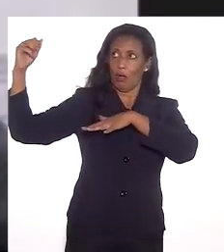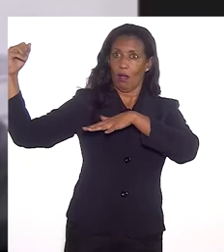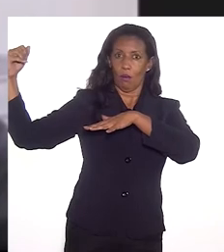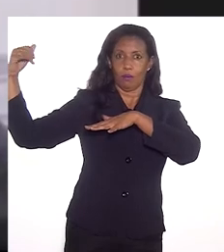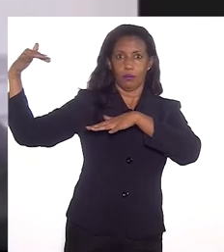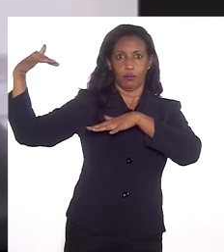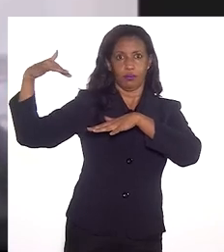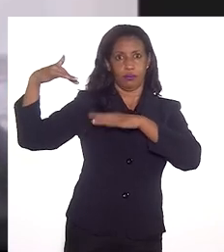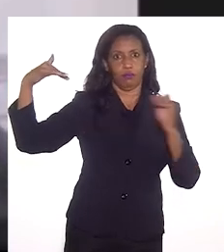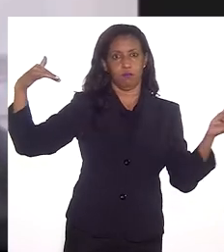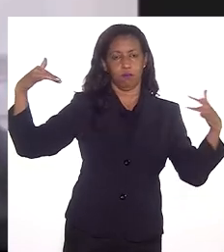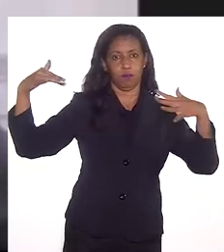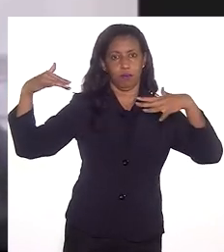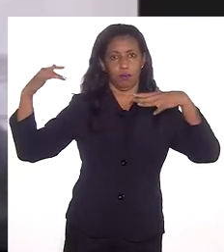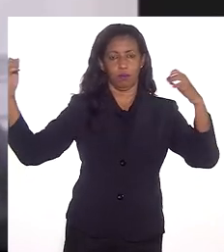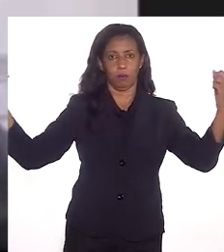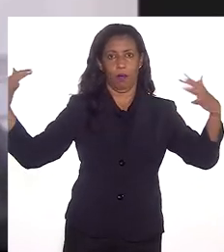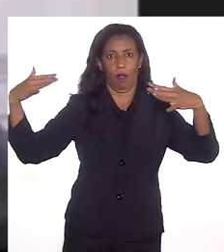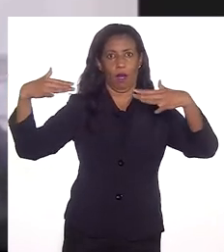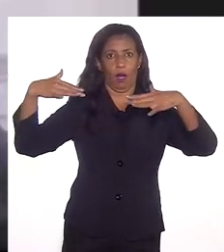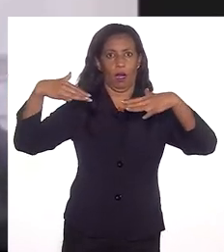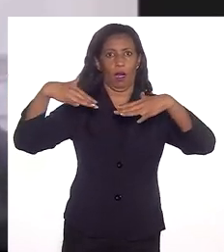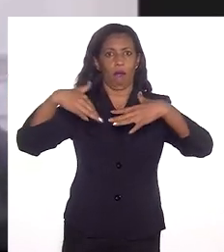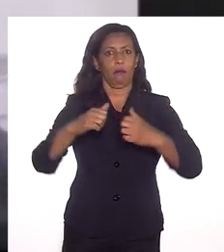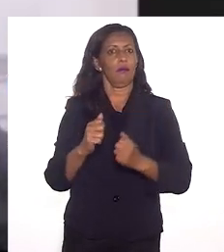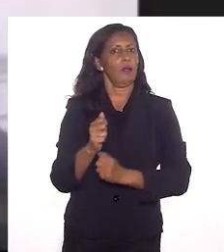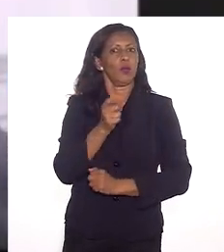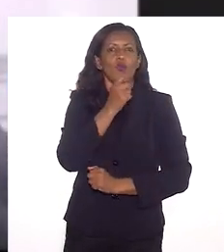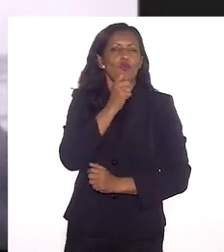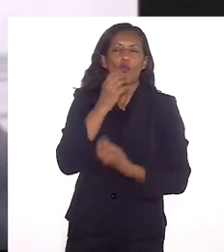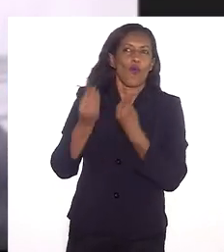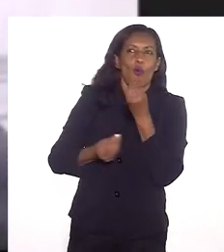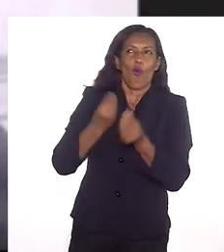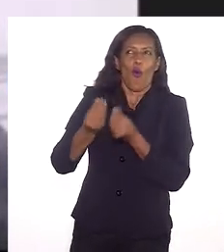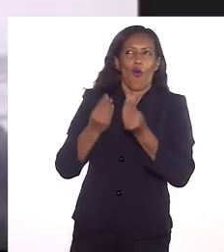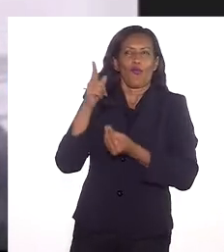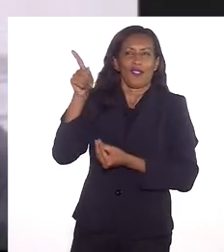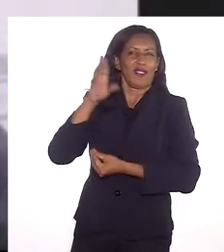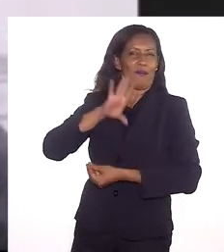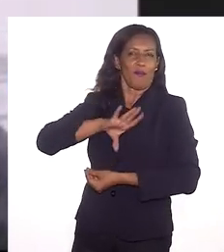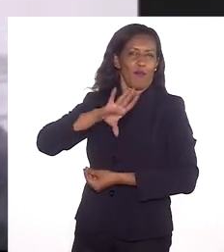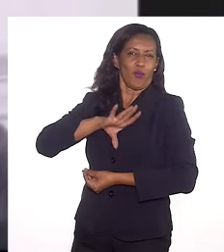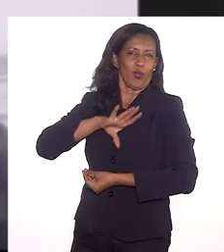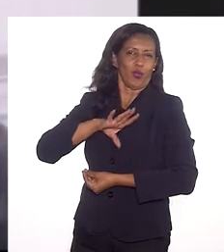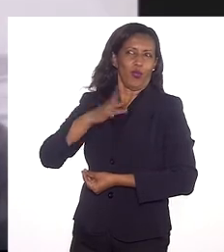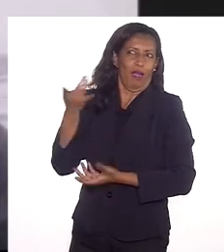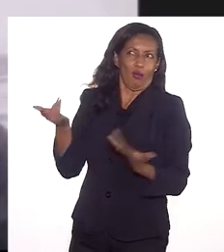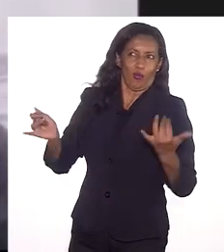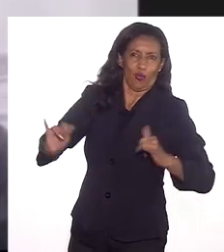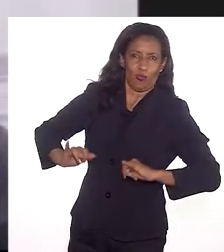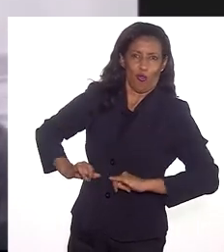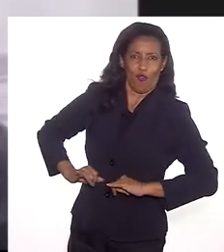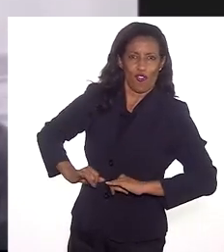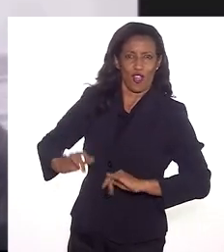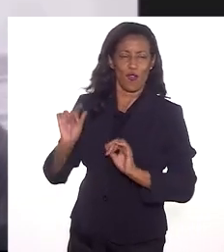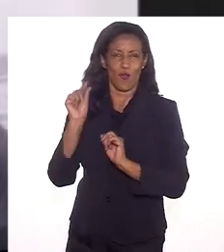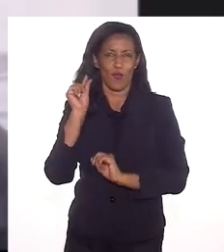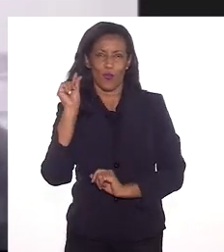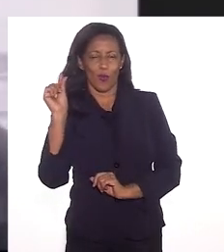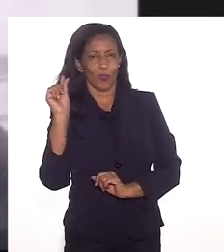Vão visitar vou visitar o Website do durante o Oi tem como você tar em Portugal e não